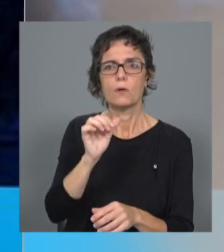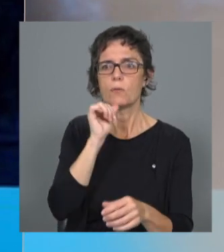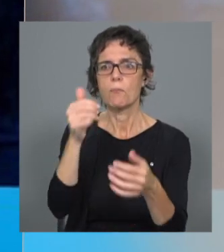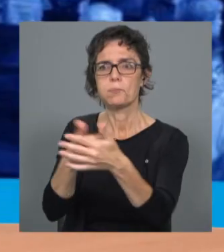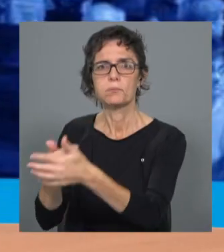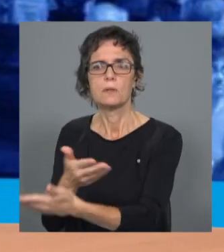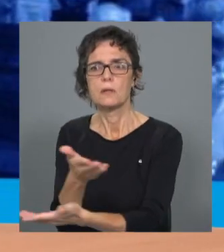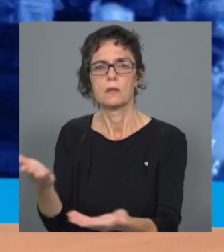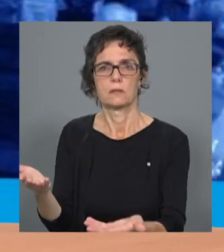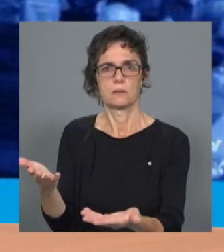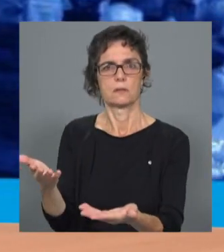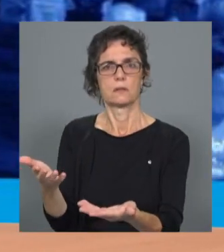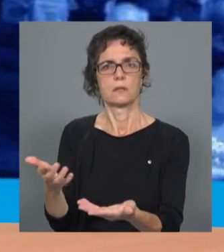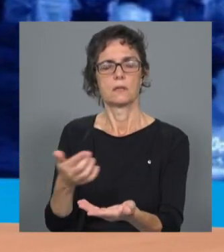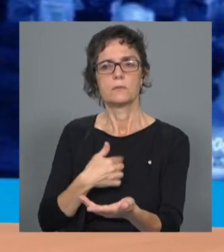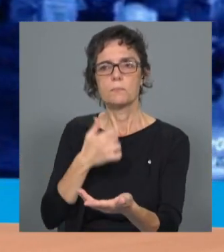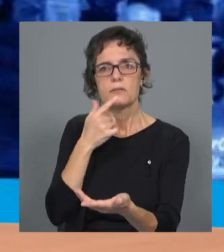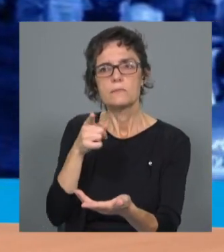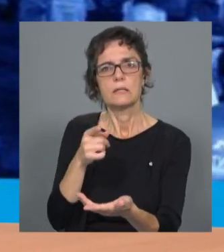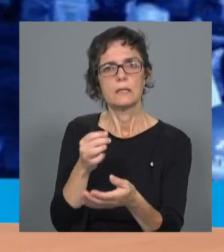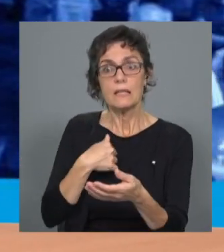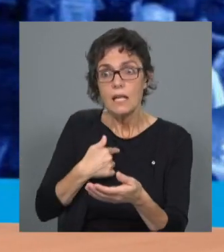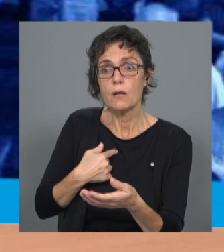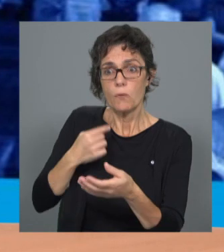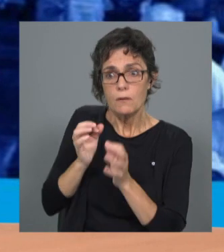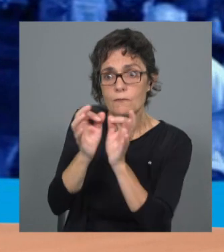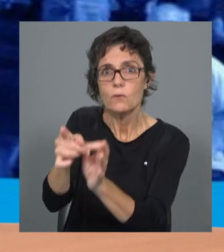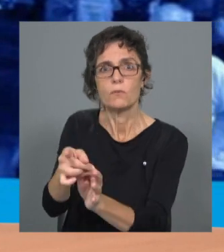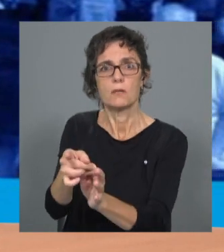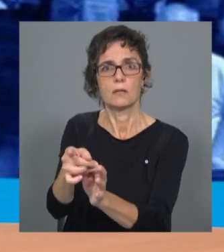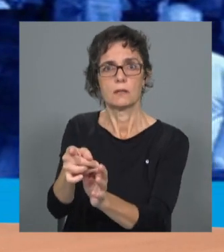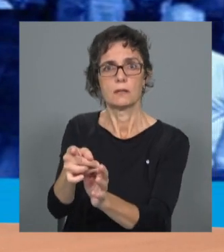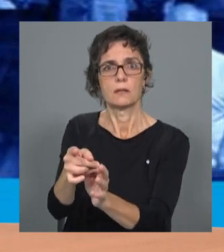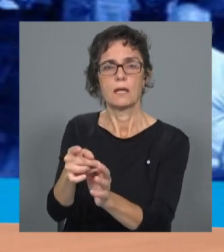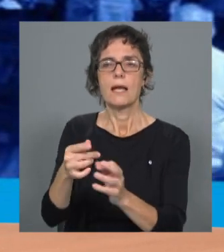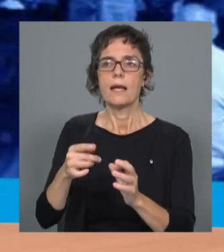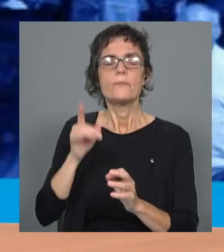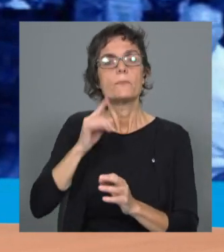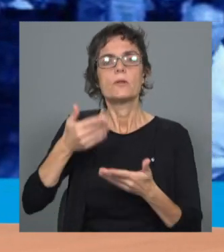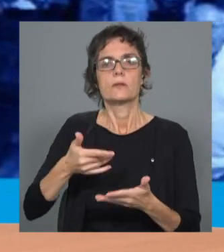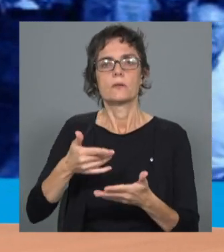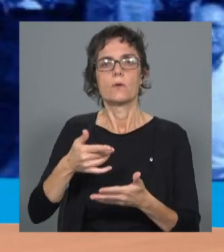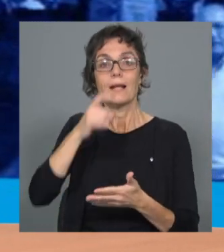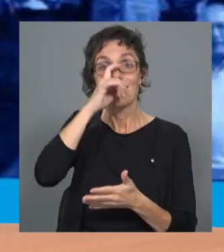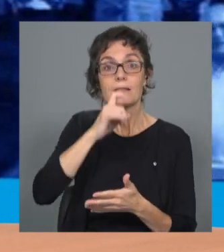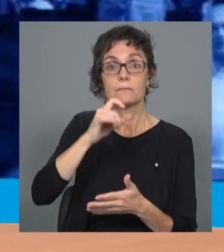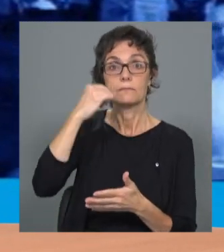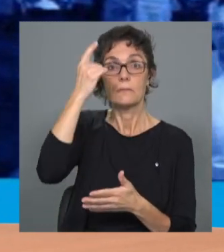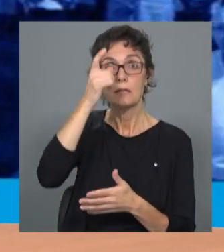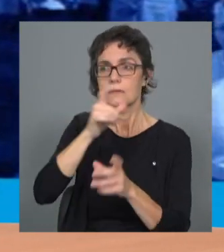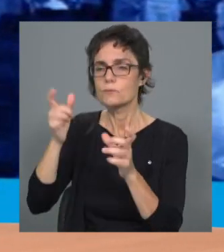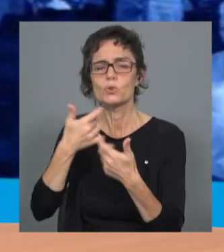proximidade. Isso é algo que nós podemos dar um rosto concreto a estas pessoas que partiram, que são ausências, que